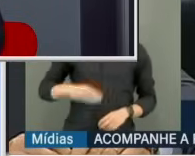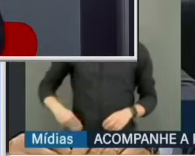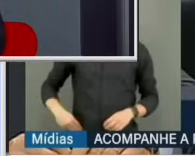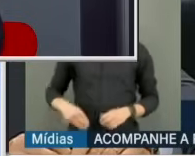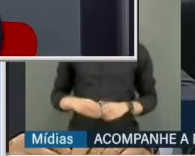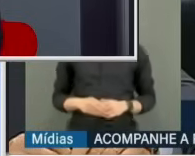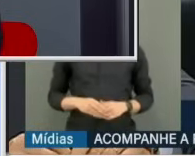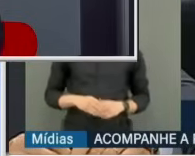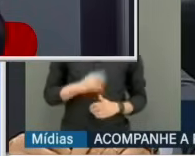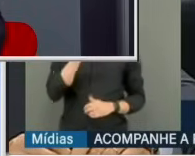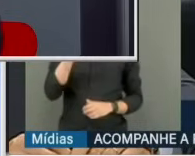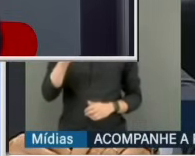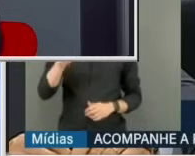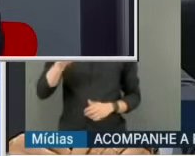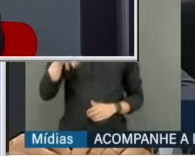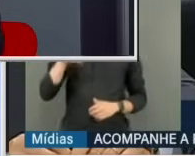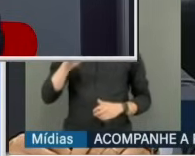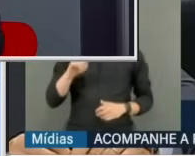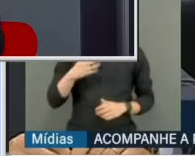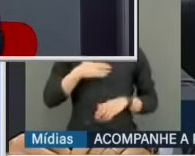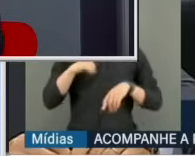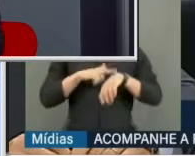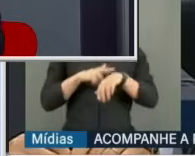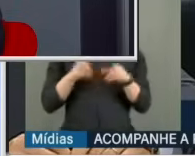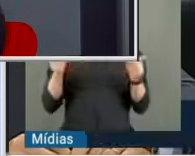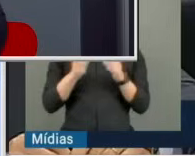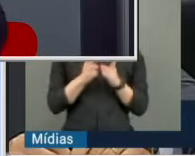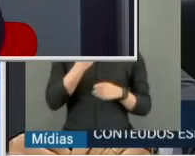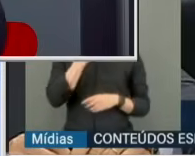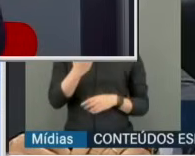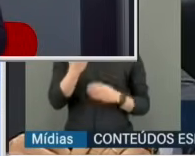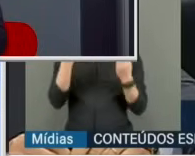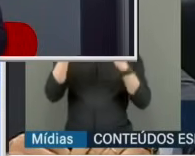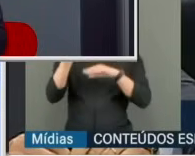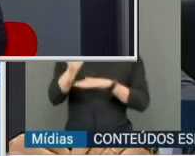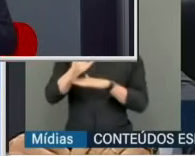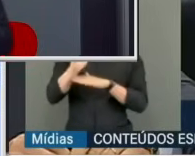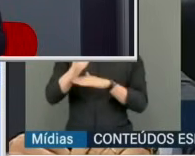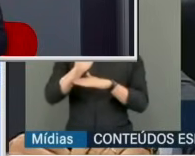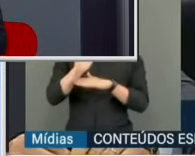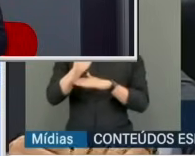desconsiderando, inclusive, os desmentidos do próprio Heleno. Eu vou ressaltar aqui